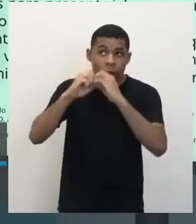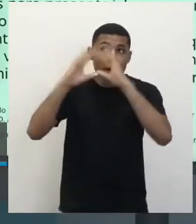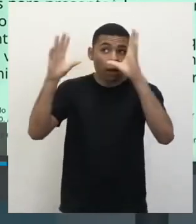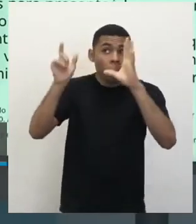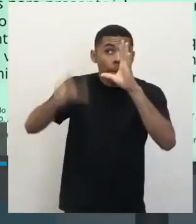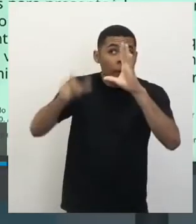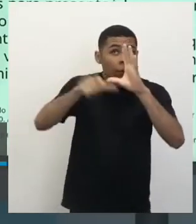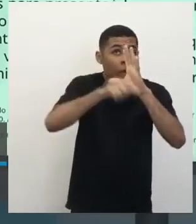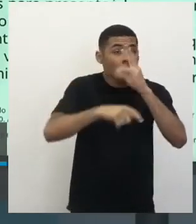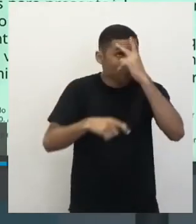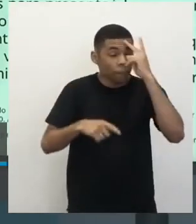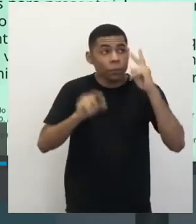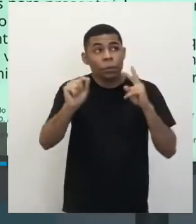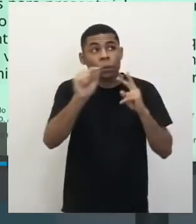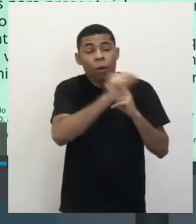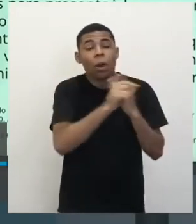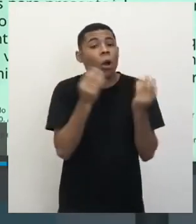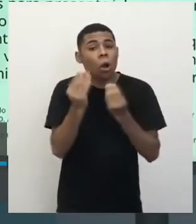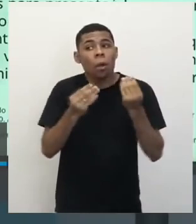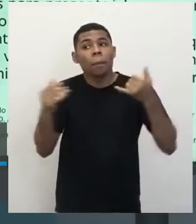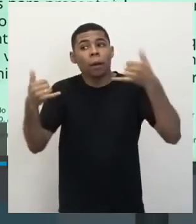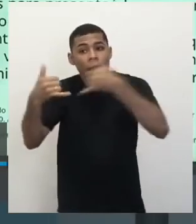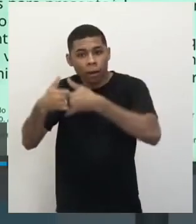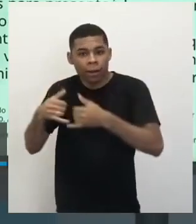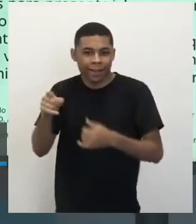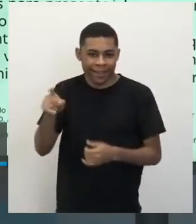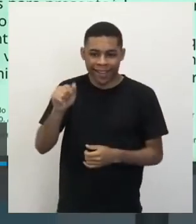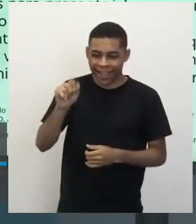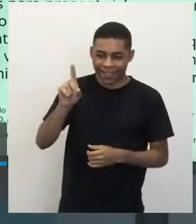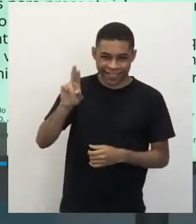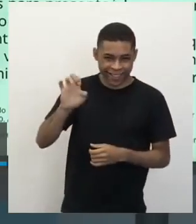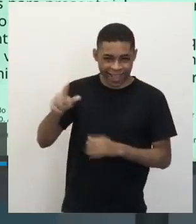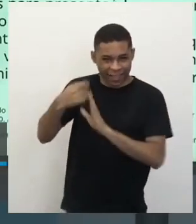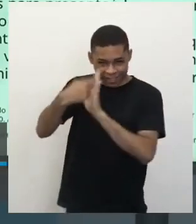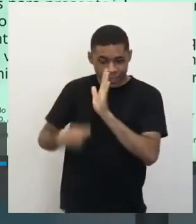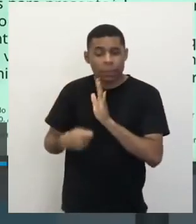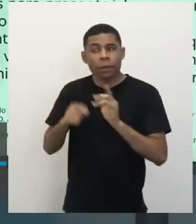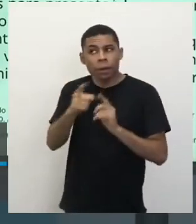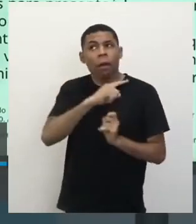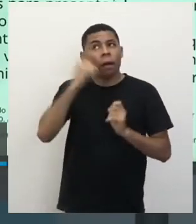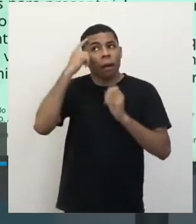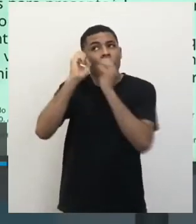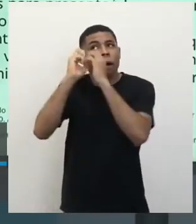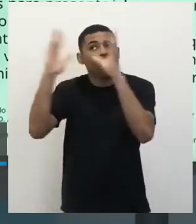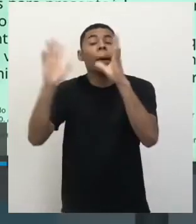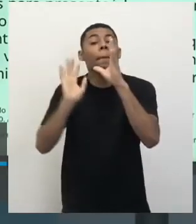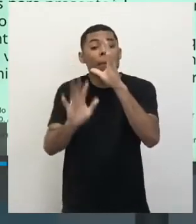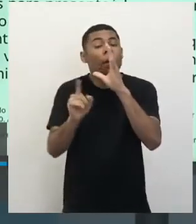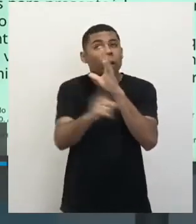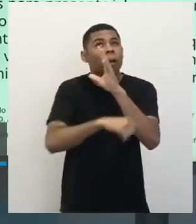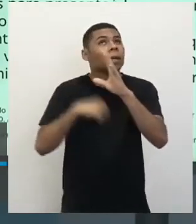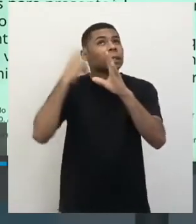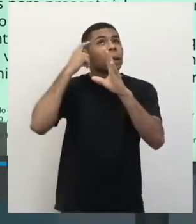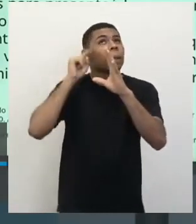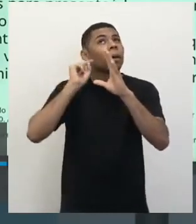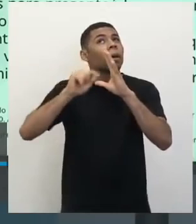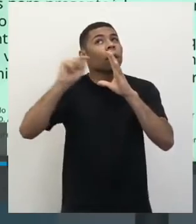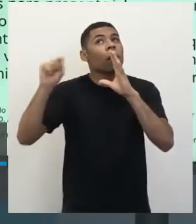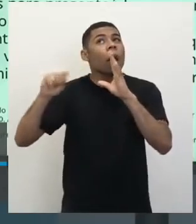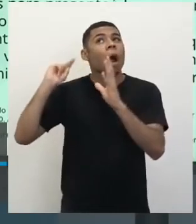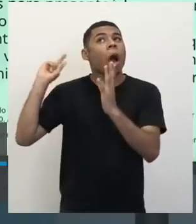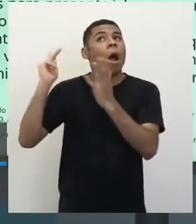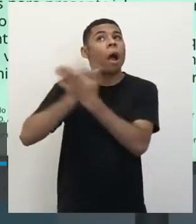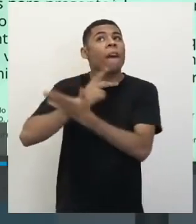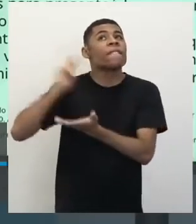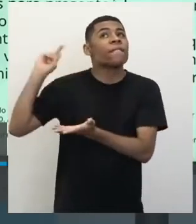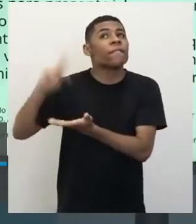pessoas públicas que conversaram, entraram em contato com o Adriel, mas sim para vocês pensarem no contexto desse fato. O